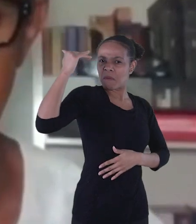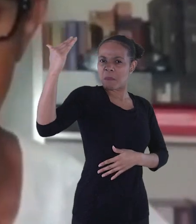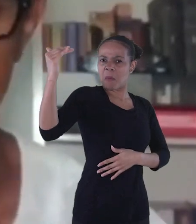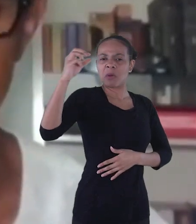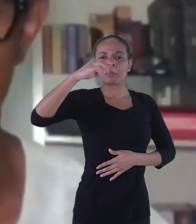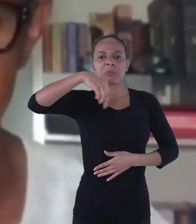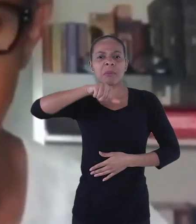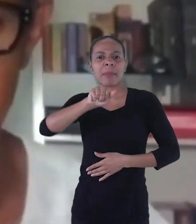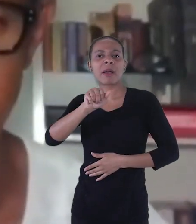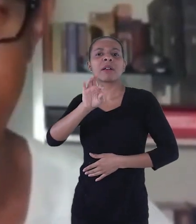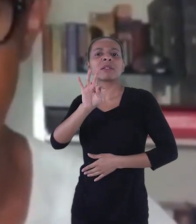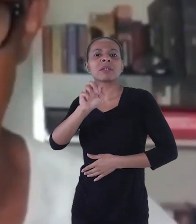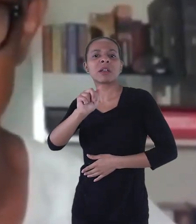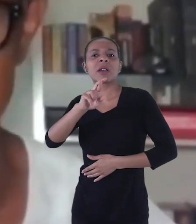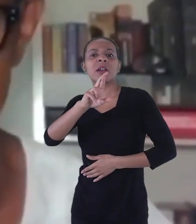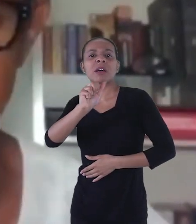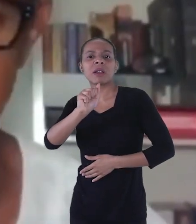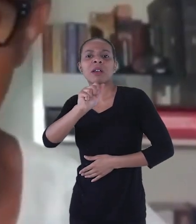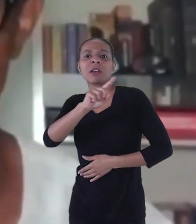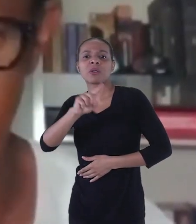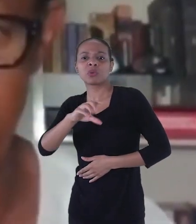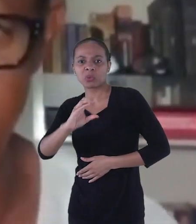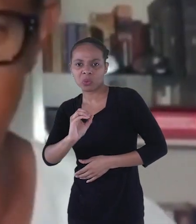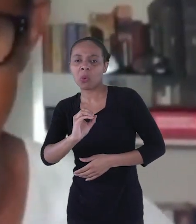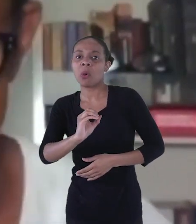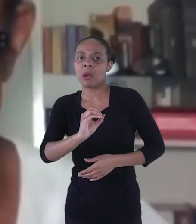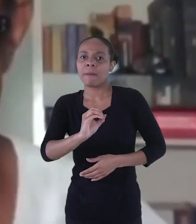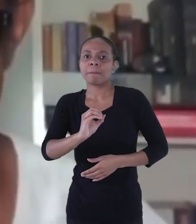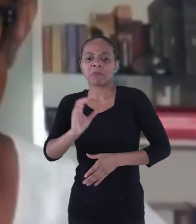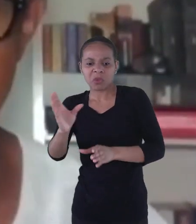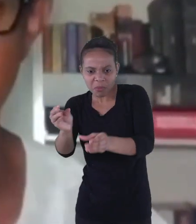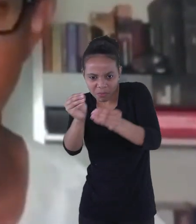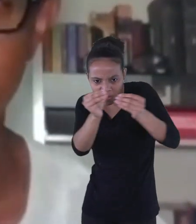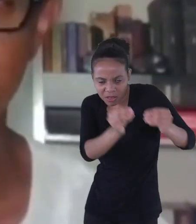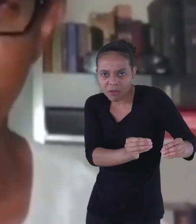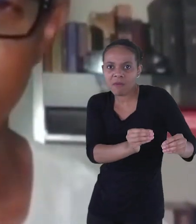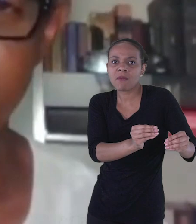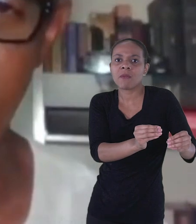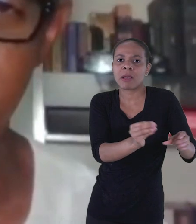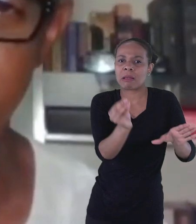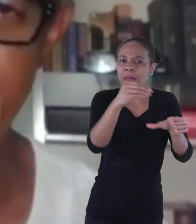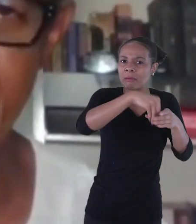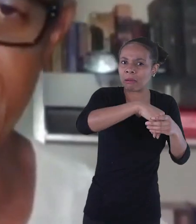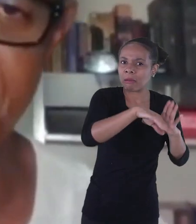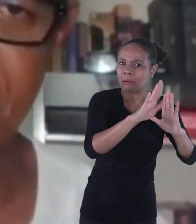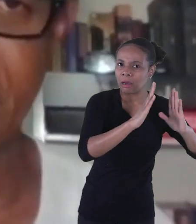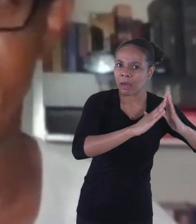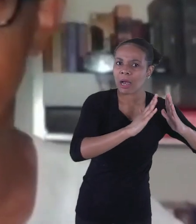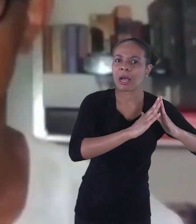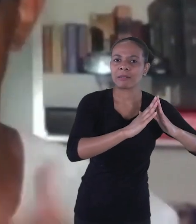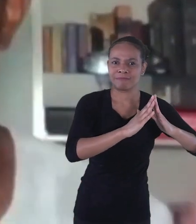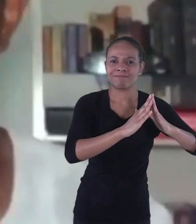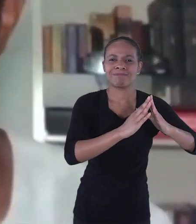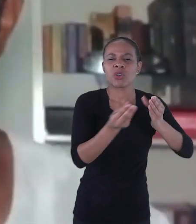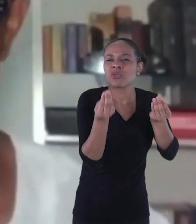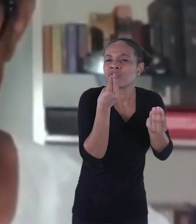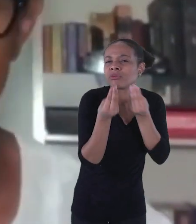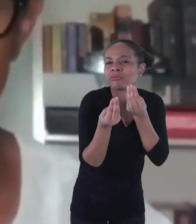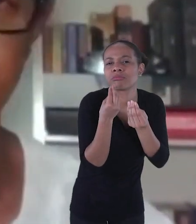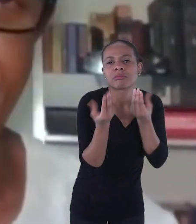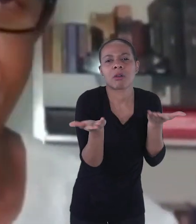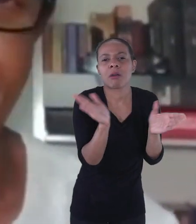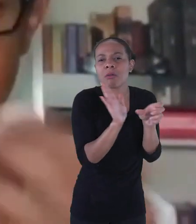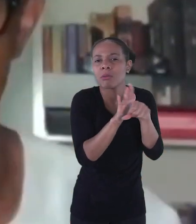pelo jovem de 17 anos chamado Eduardo Suplicy, né, patrocinado por ele, a casa de